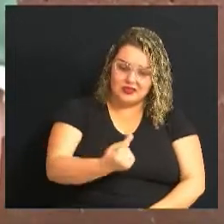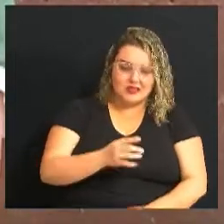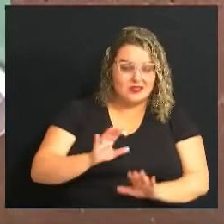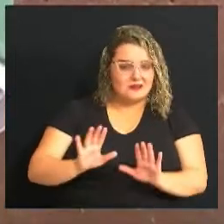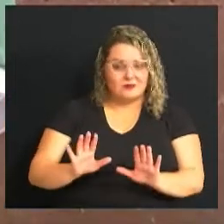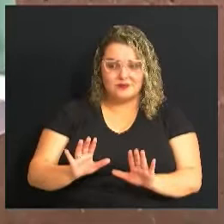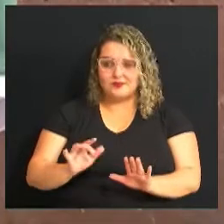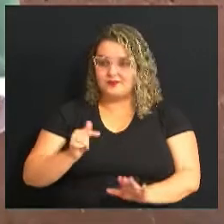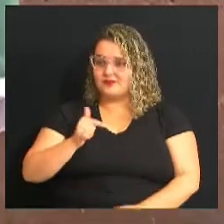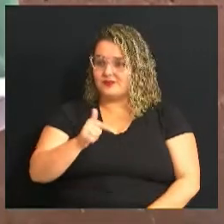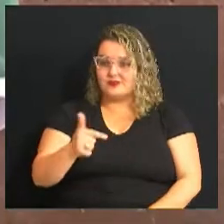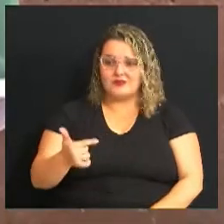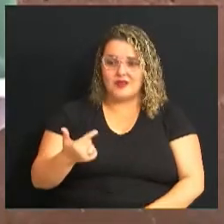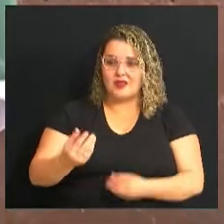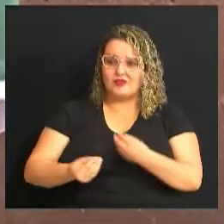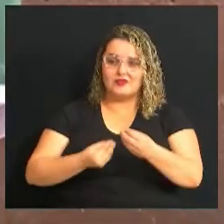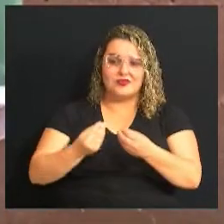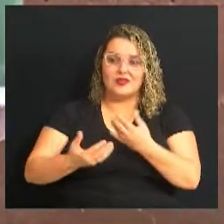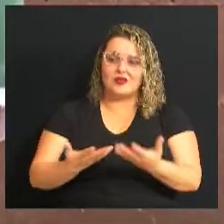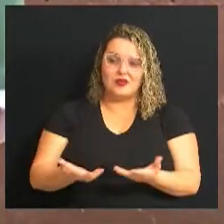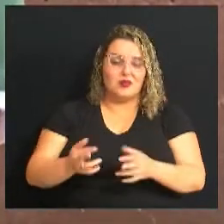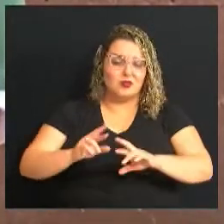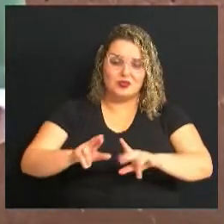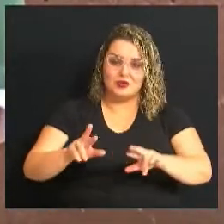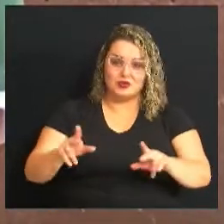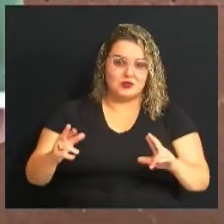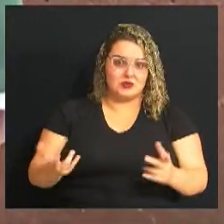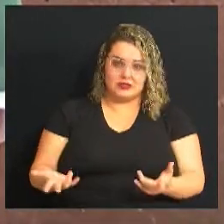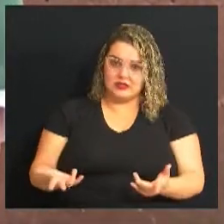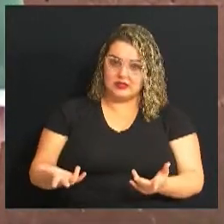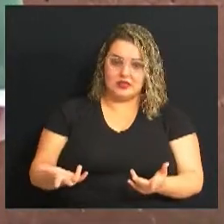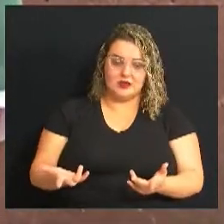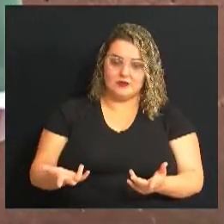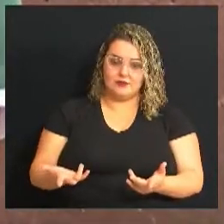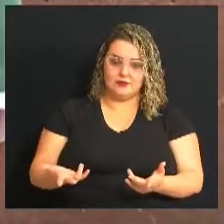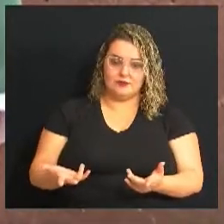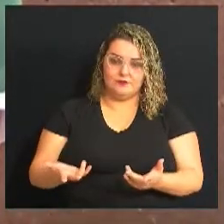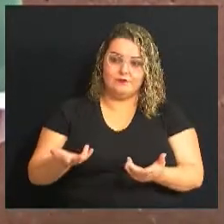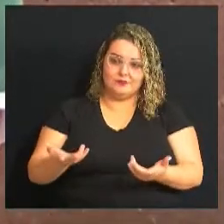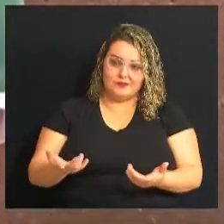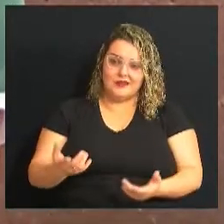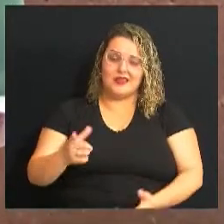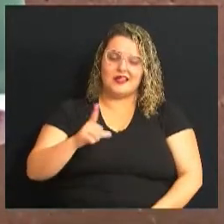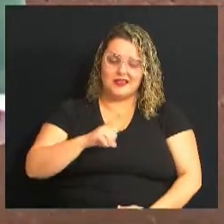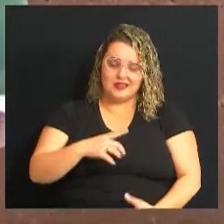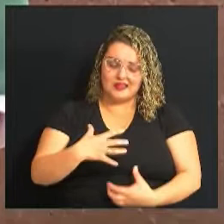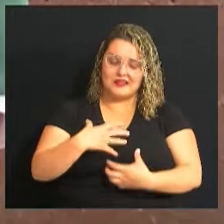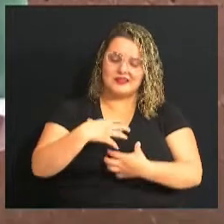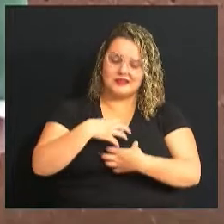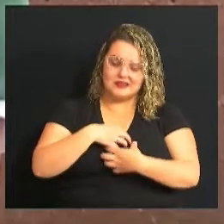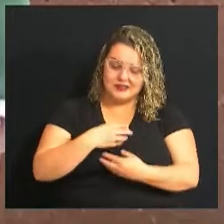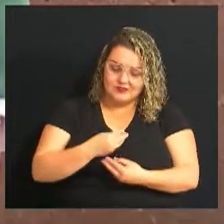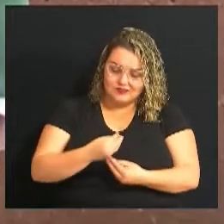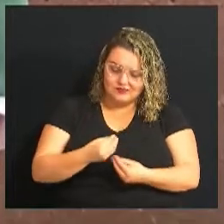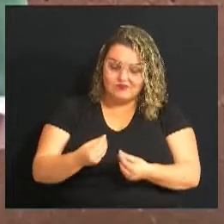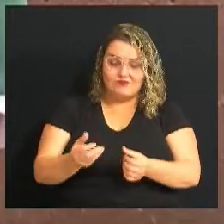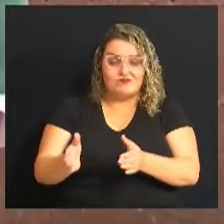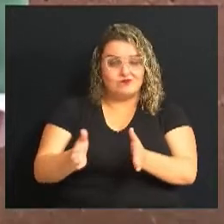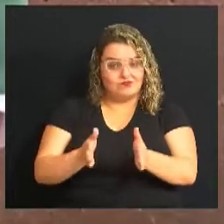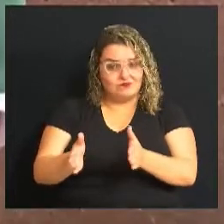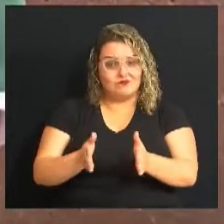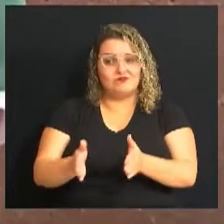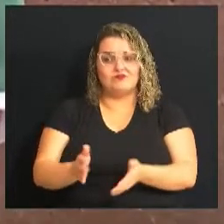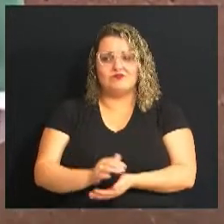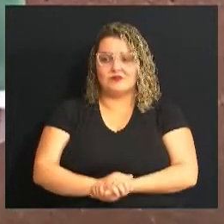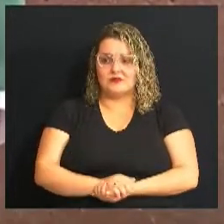tem como diferenciar, entendeu? Aí você tem que ter aquela sensibilidade de lidar com aquele momento. Entendeu? E